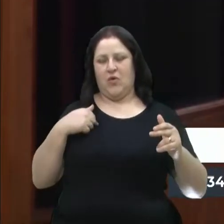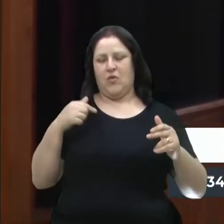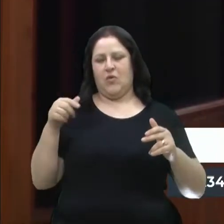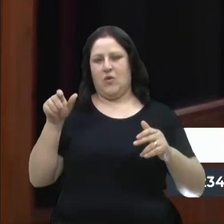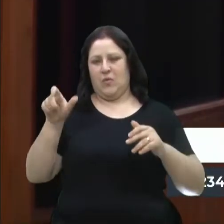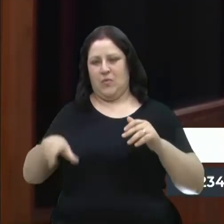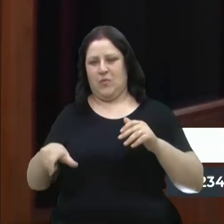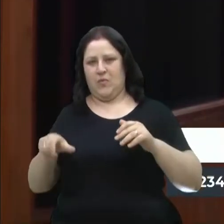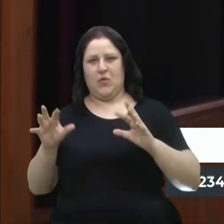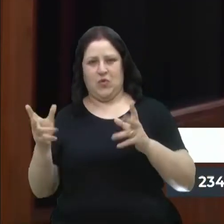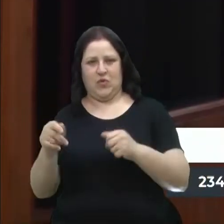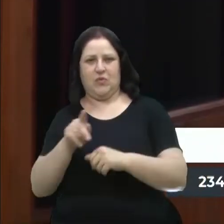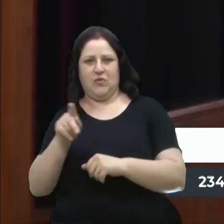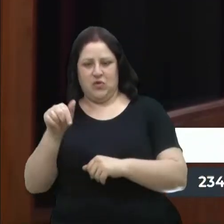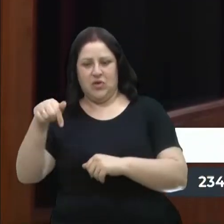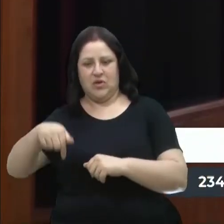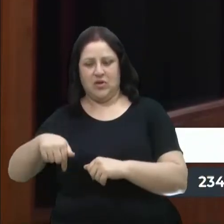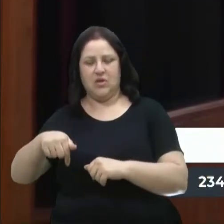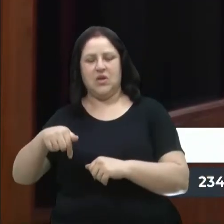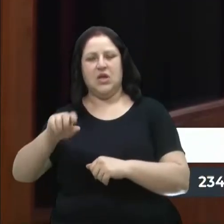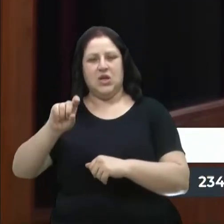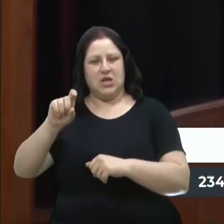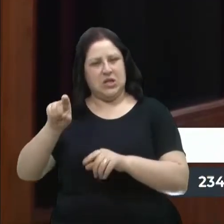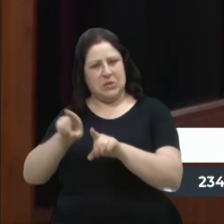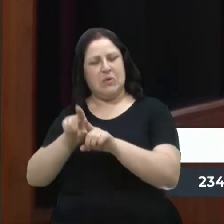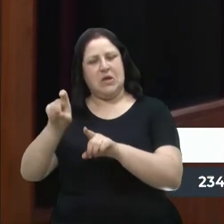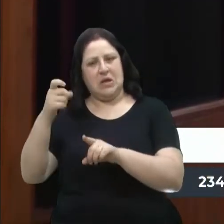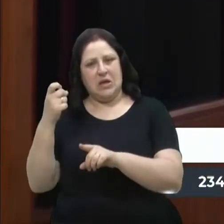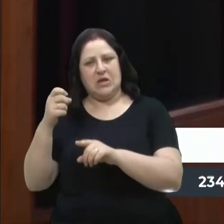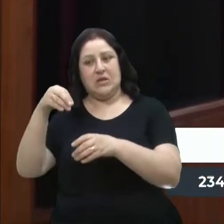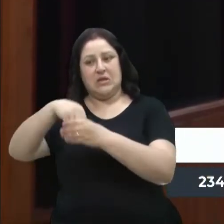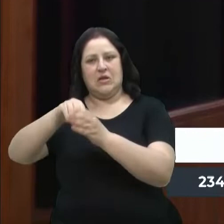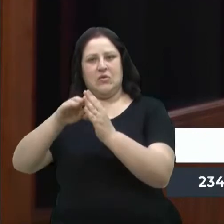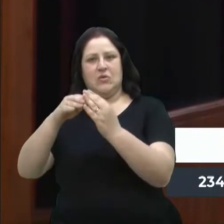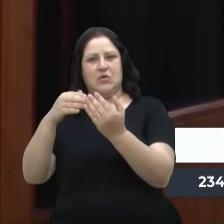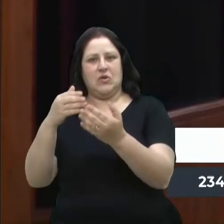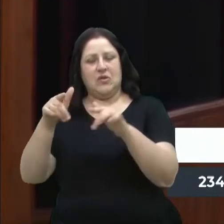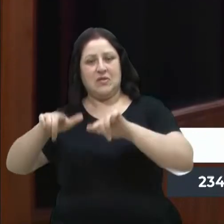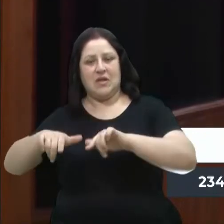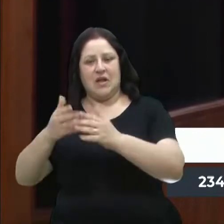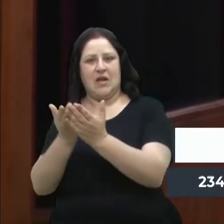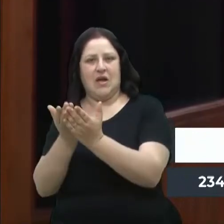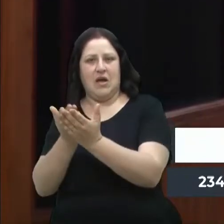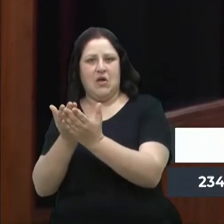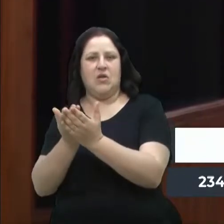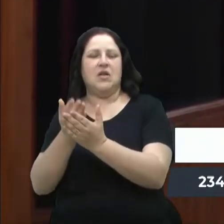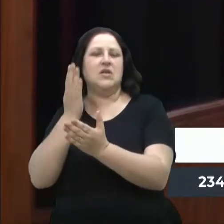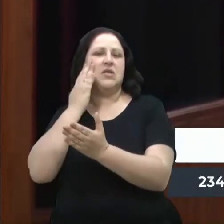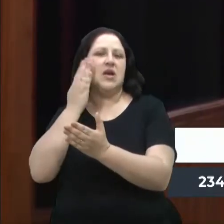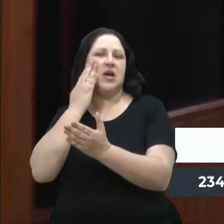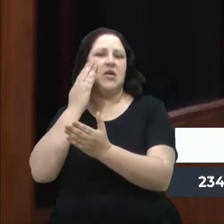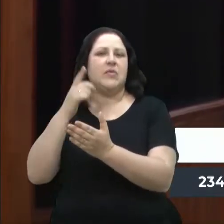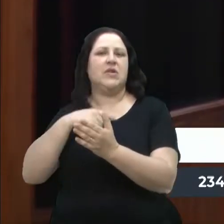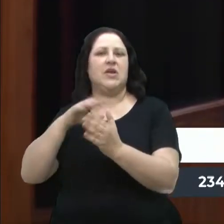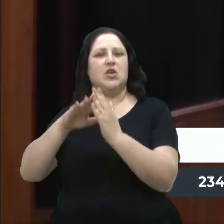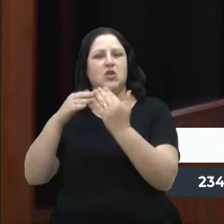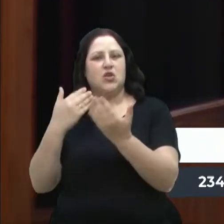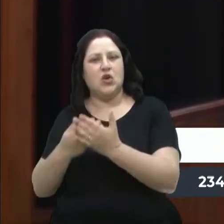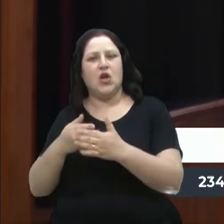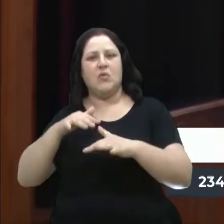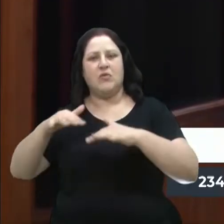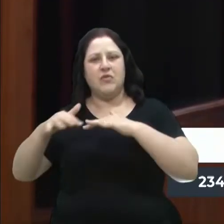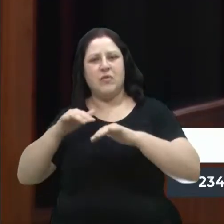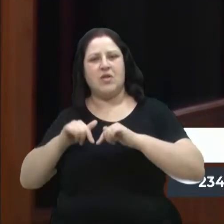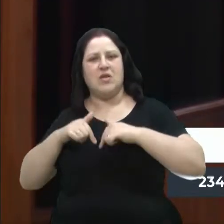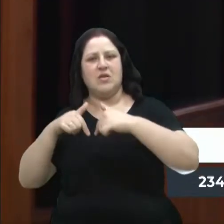e esteve em sala de aula sabe escola é movimento é ação é caminhar coletivo